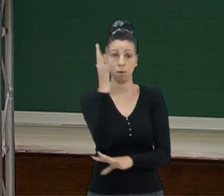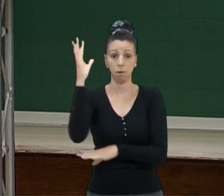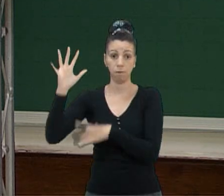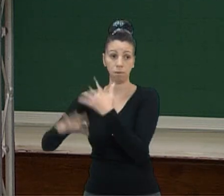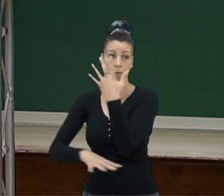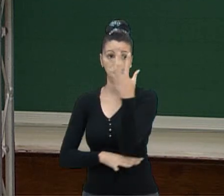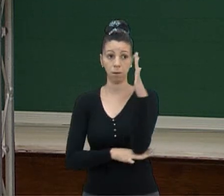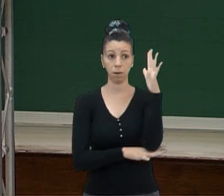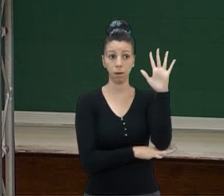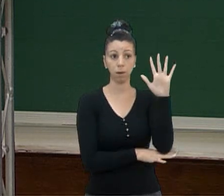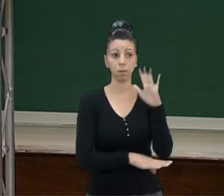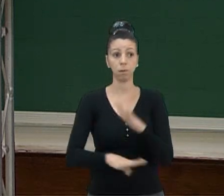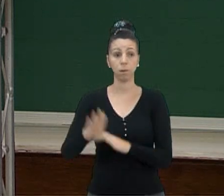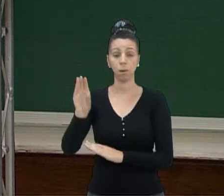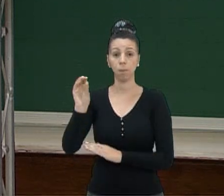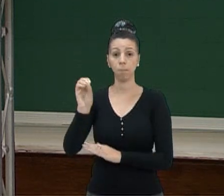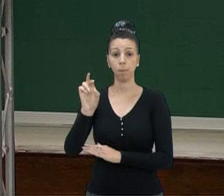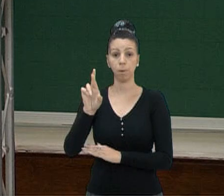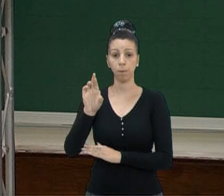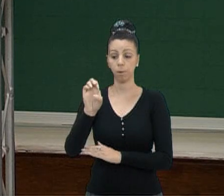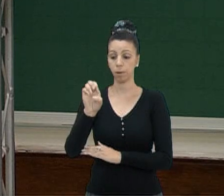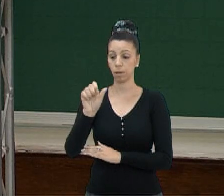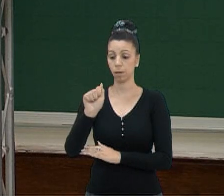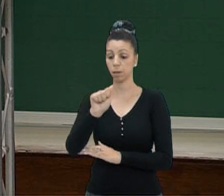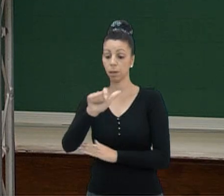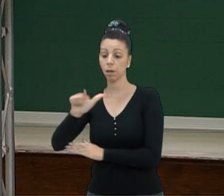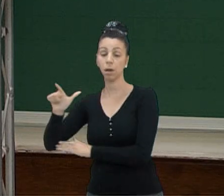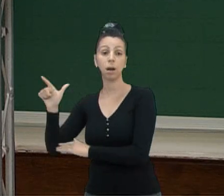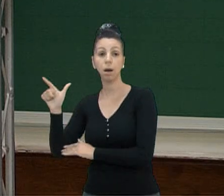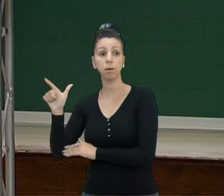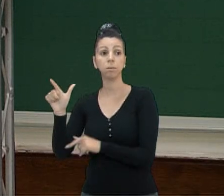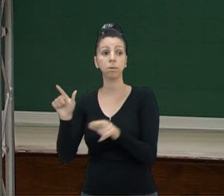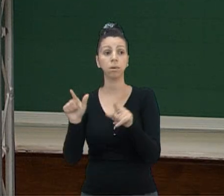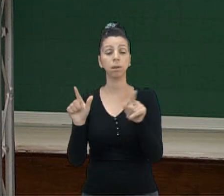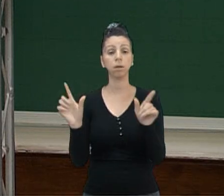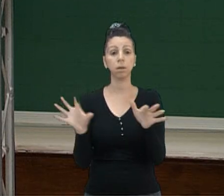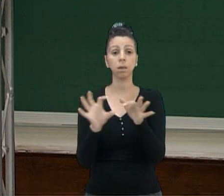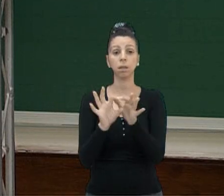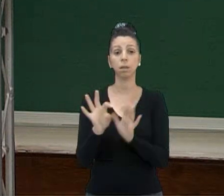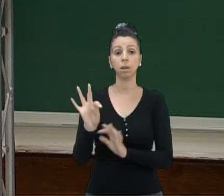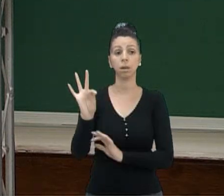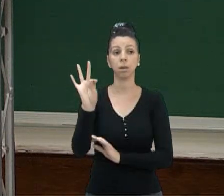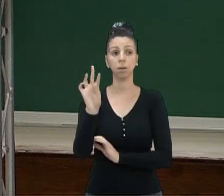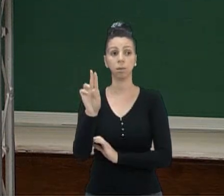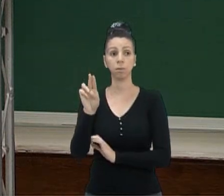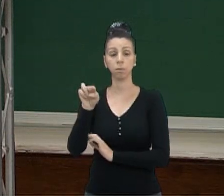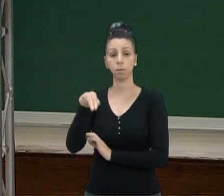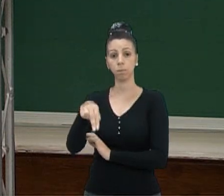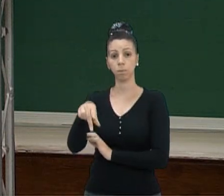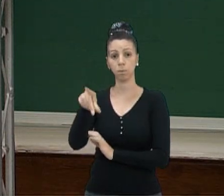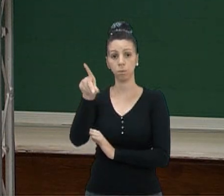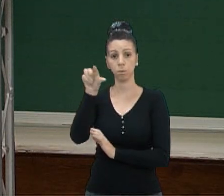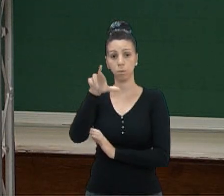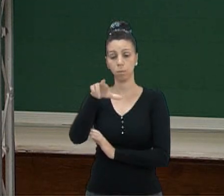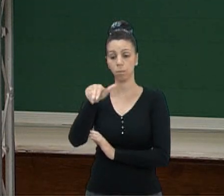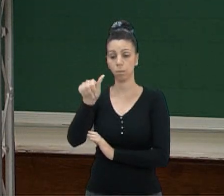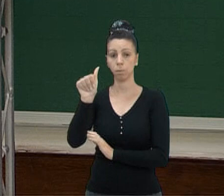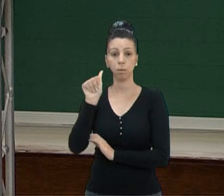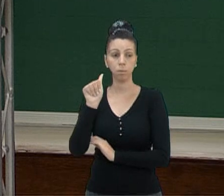e a tundra. A floresta boreal é mais ao sul, né, da região, vamos dizer